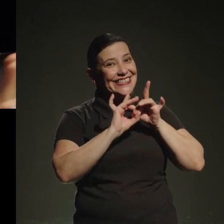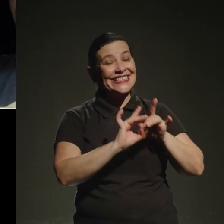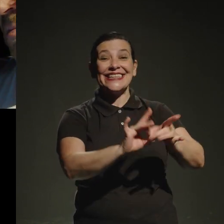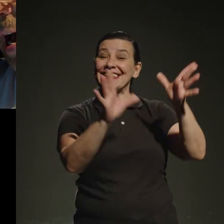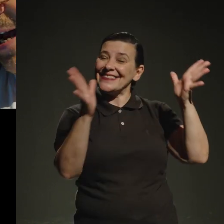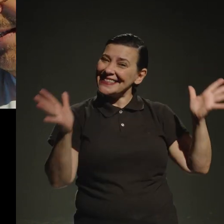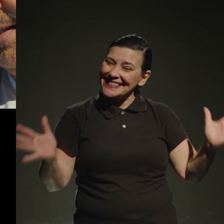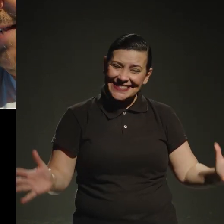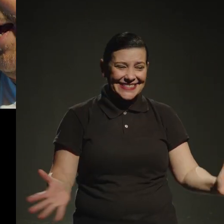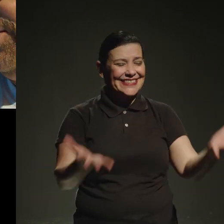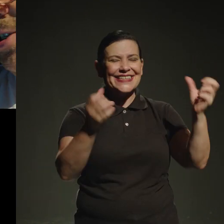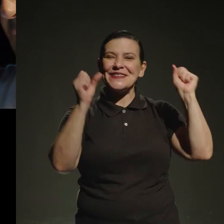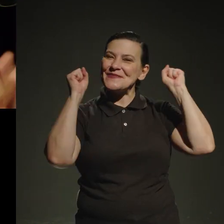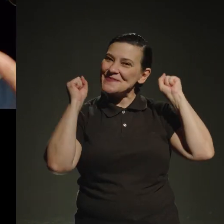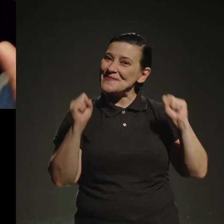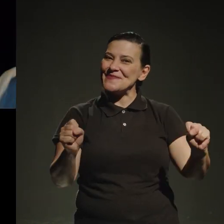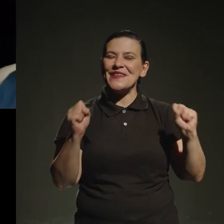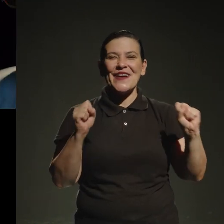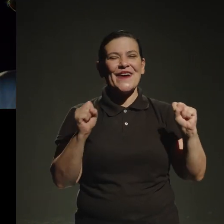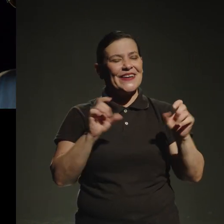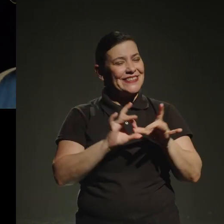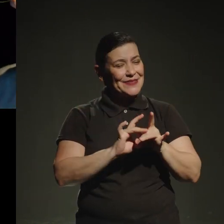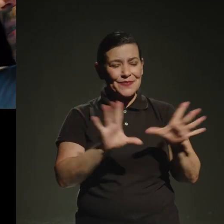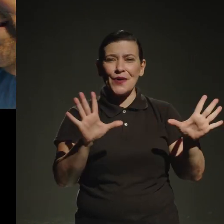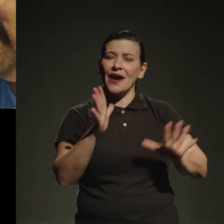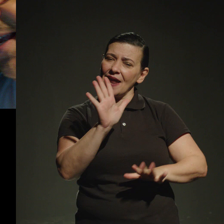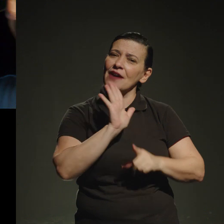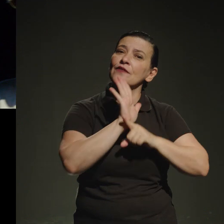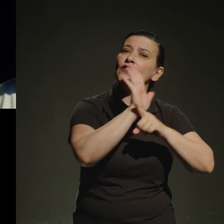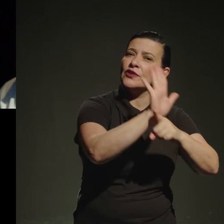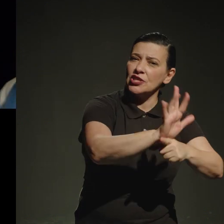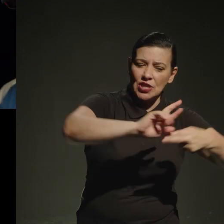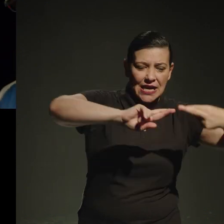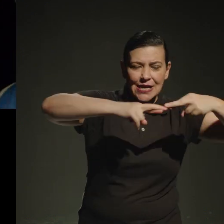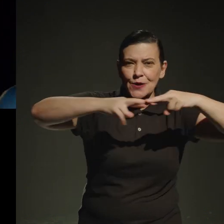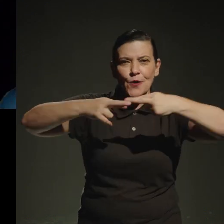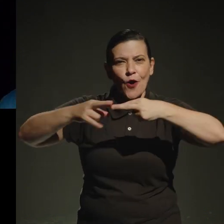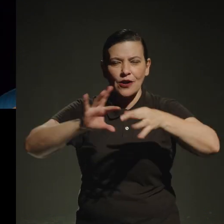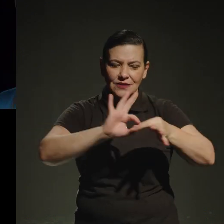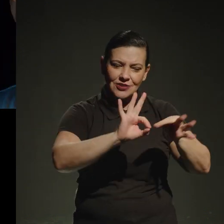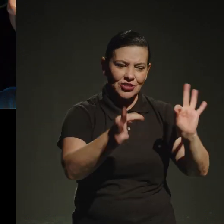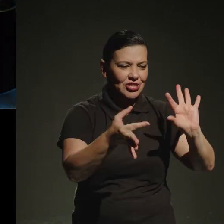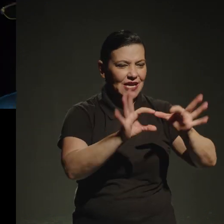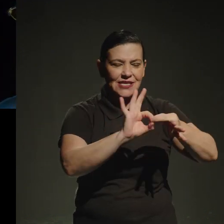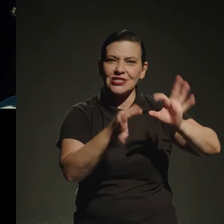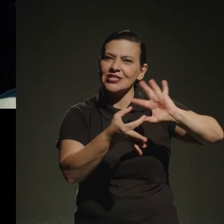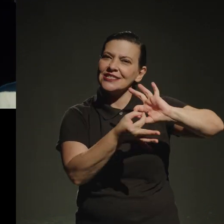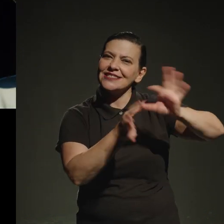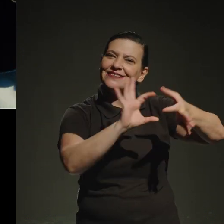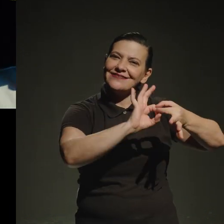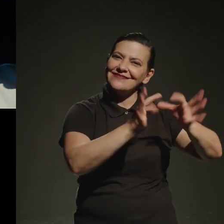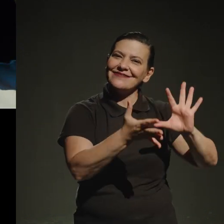Deixe-me desembaraçar-te das amarras, assim, isso,